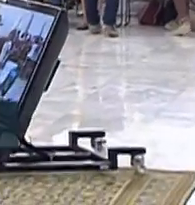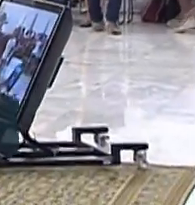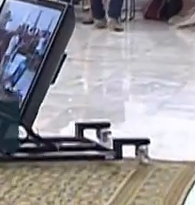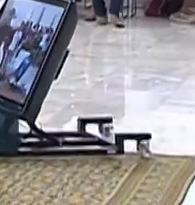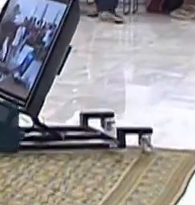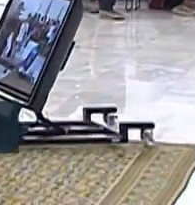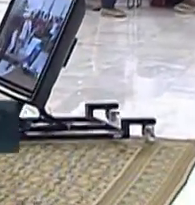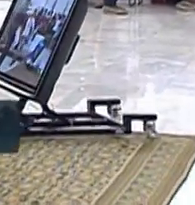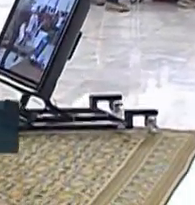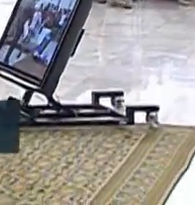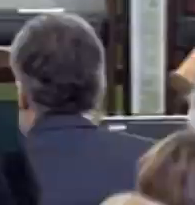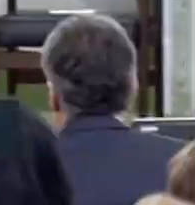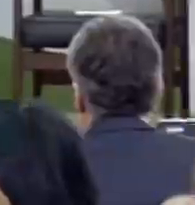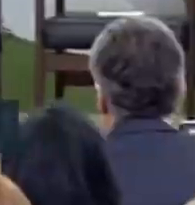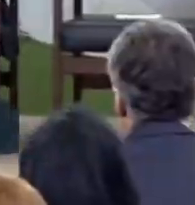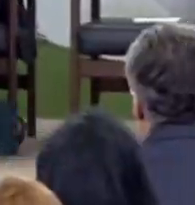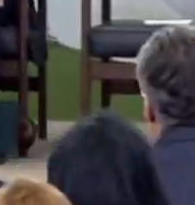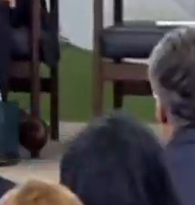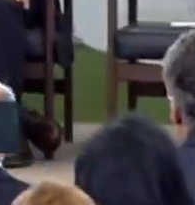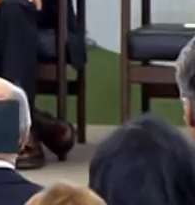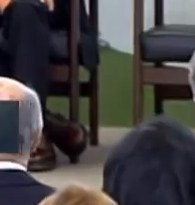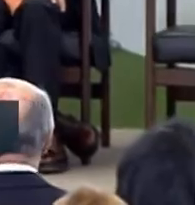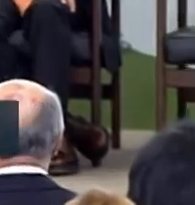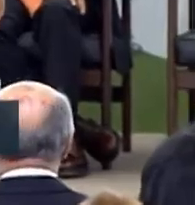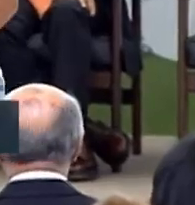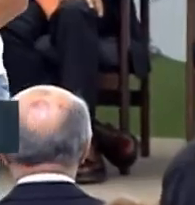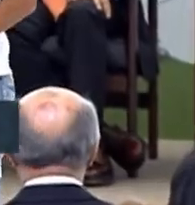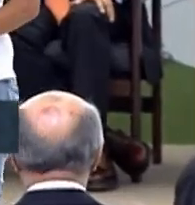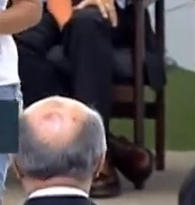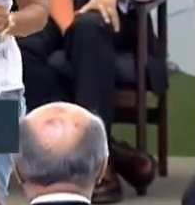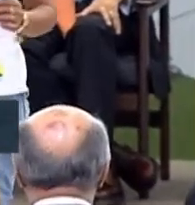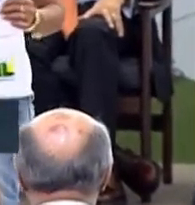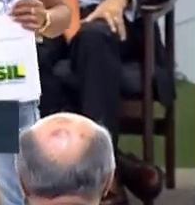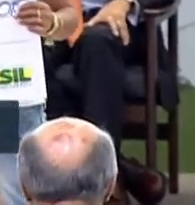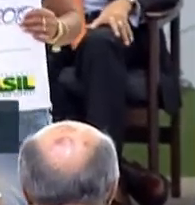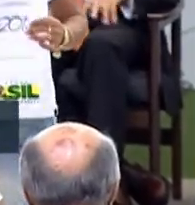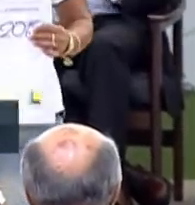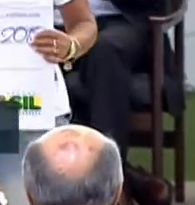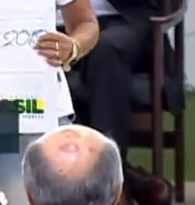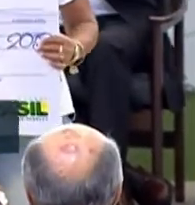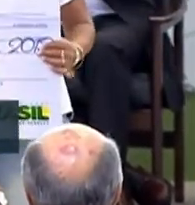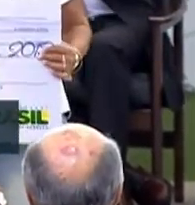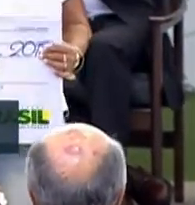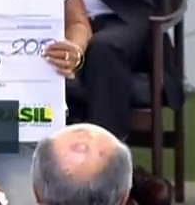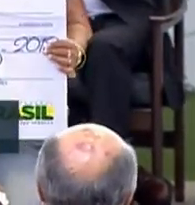e você não é E aí